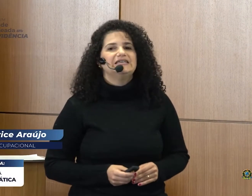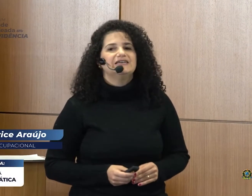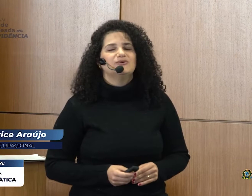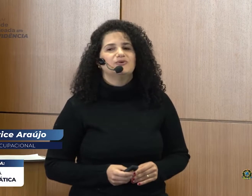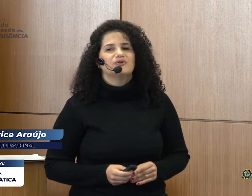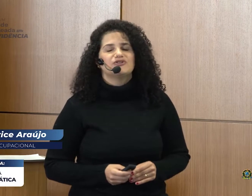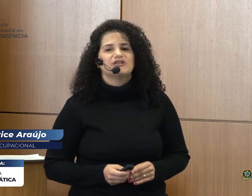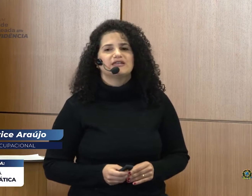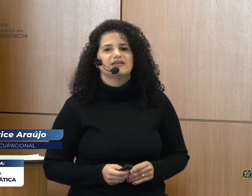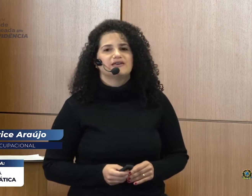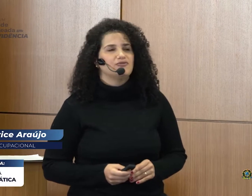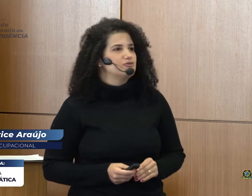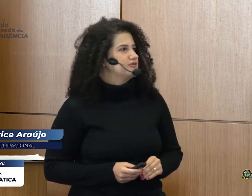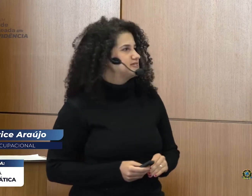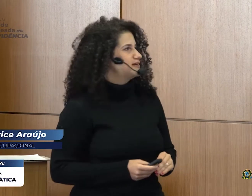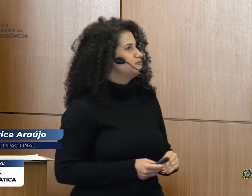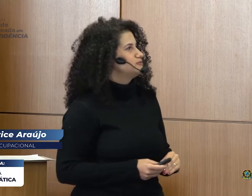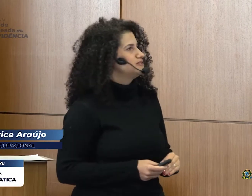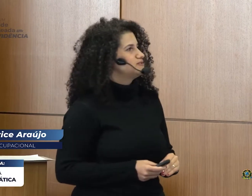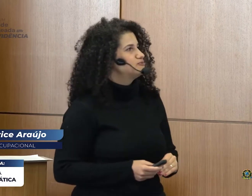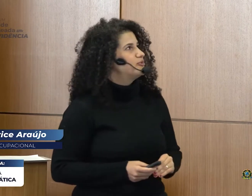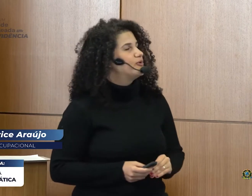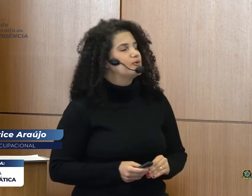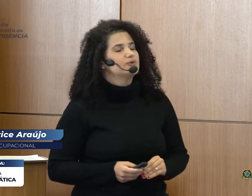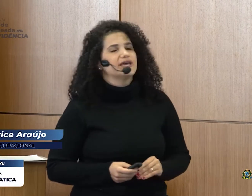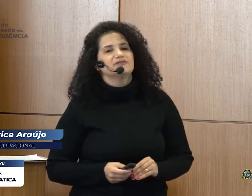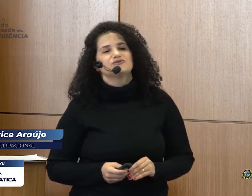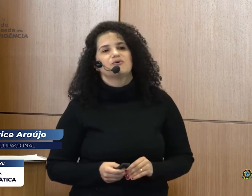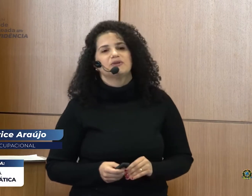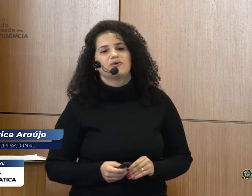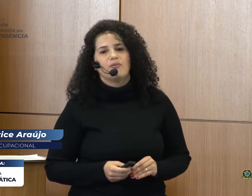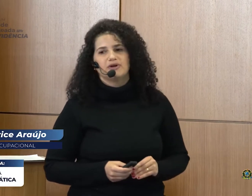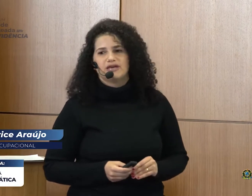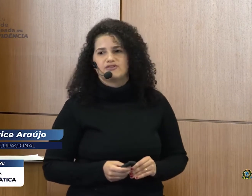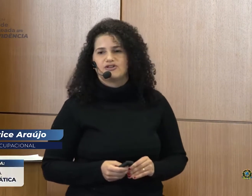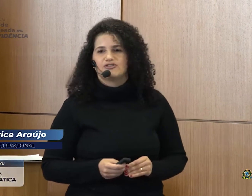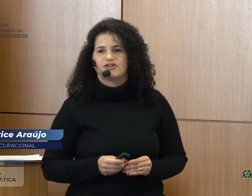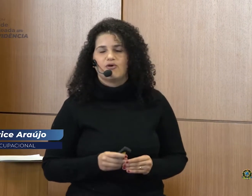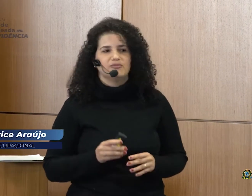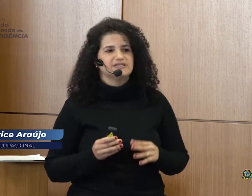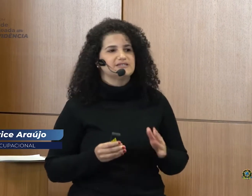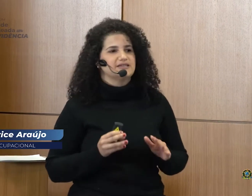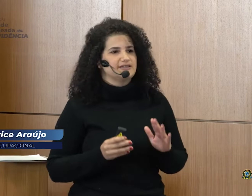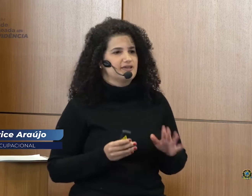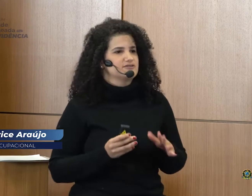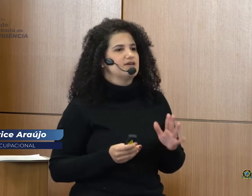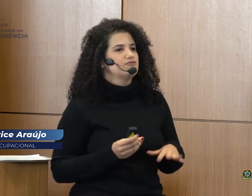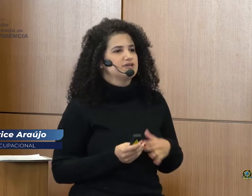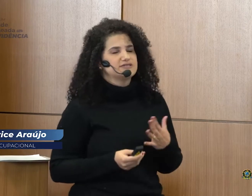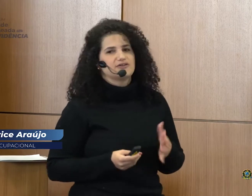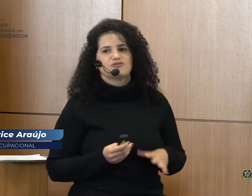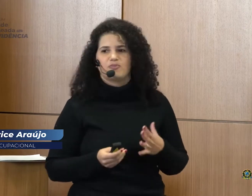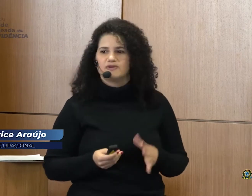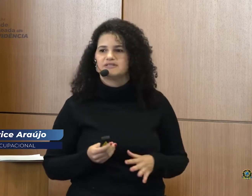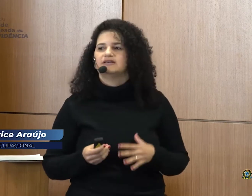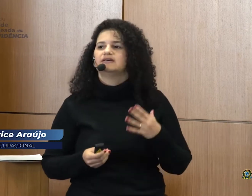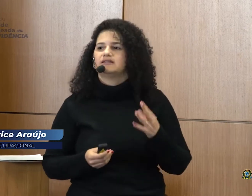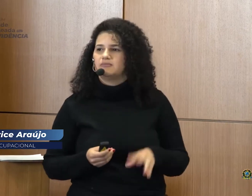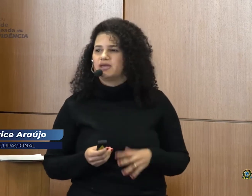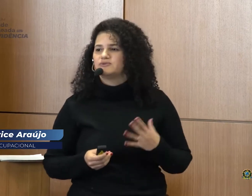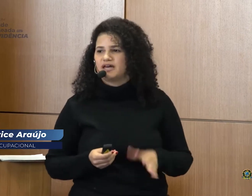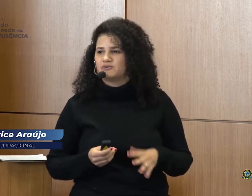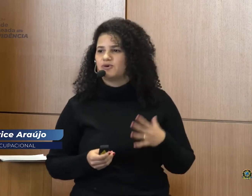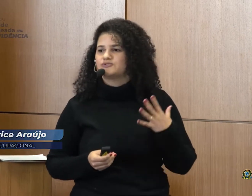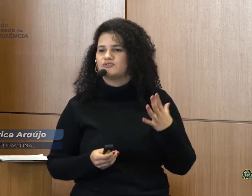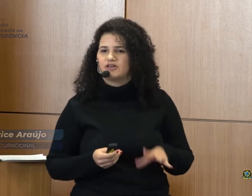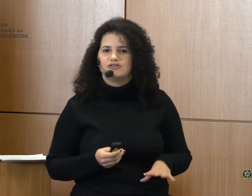E hoje eu vou conversar com vocês um pouco, né, sobre como que a gente, algumas estratégias talvez que a gente possa